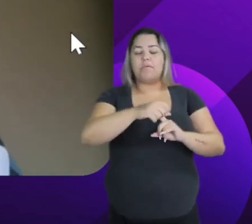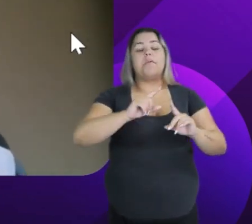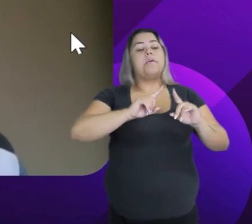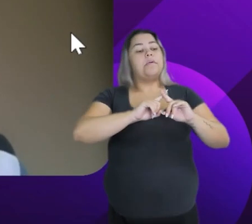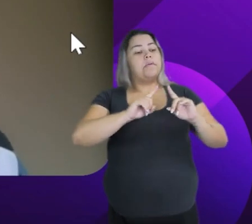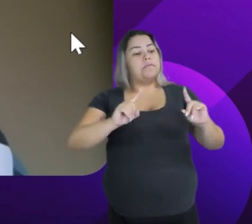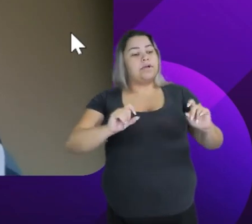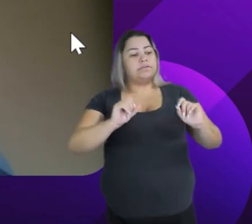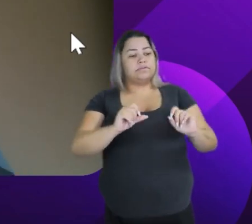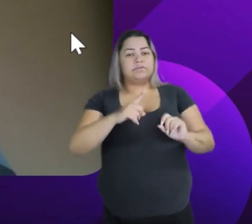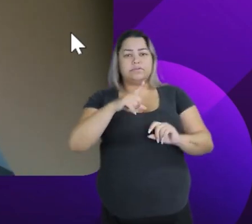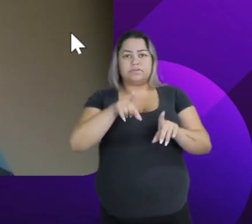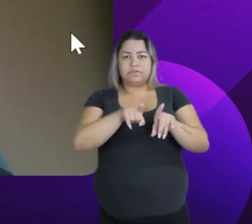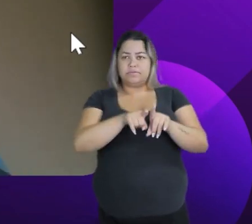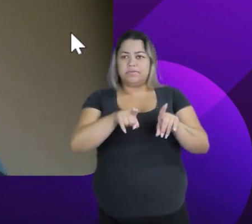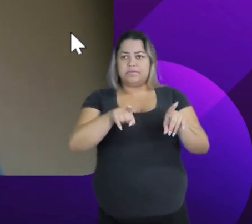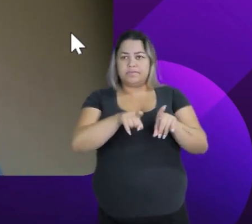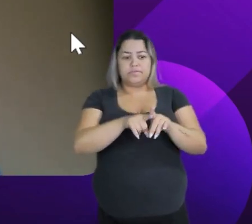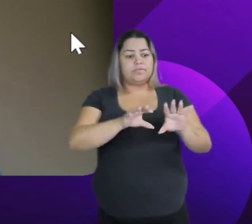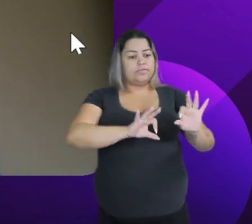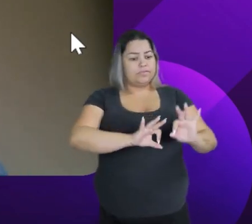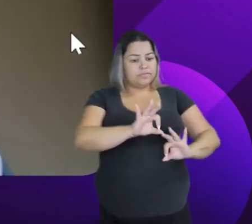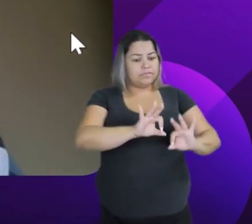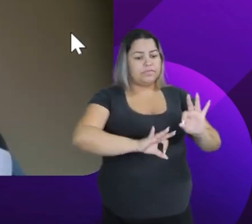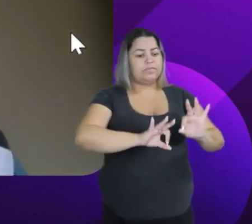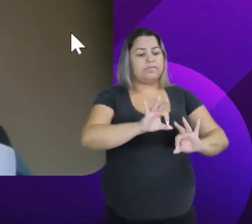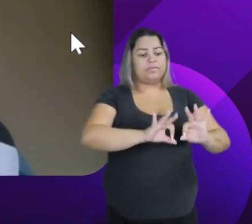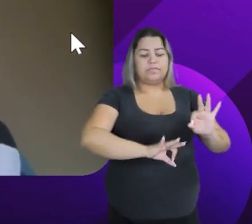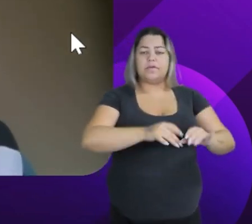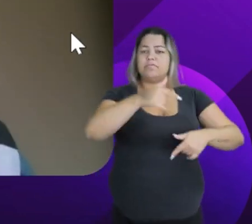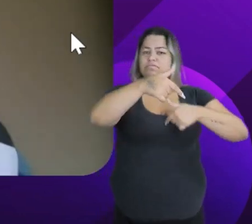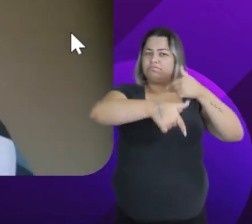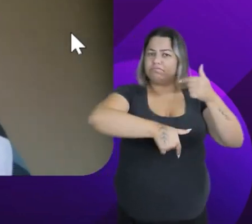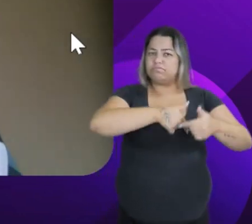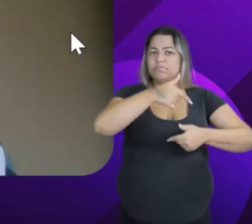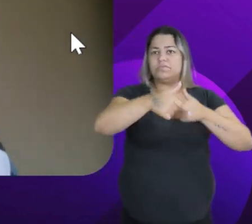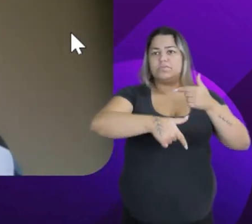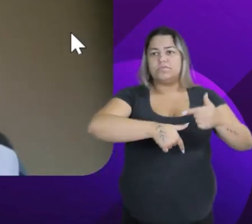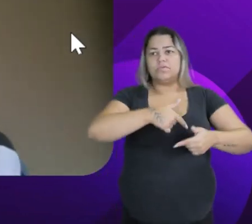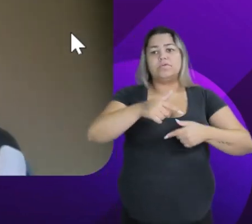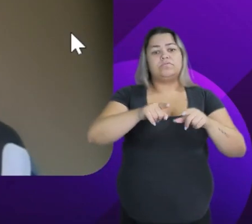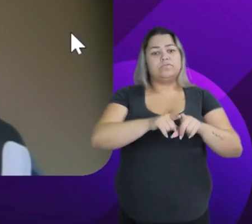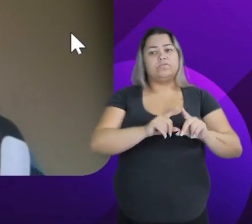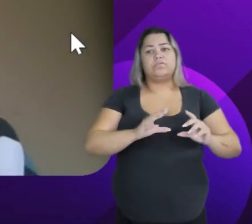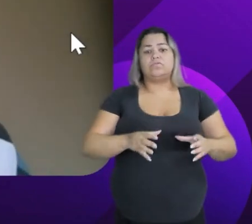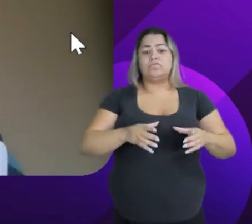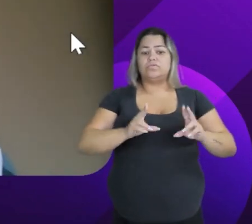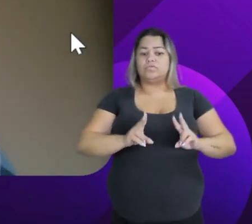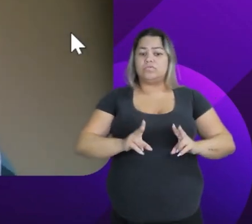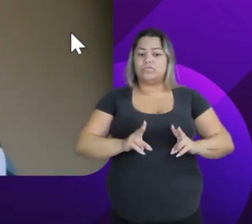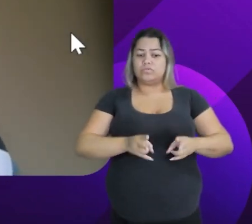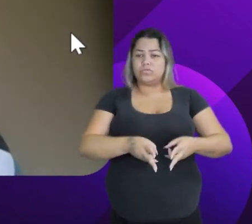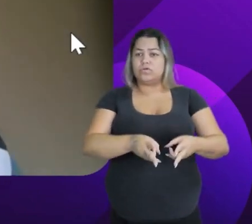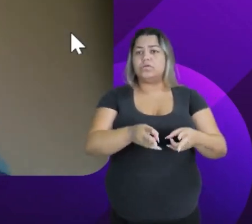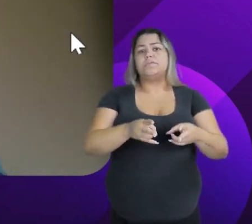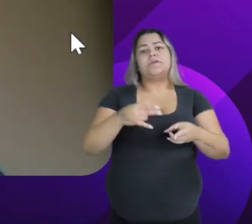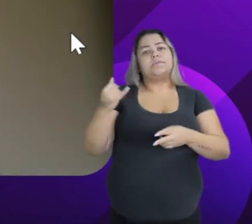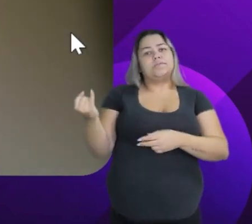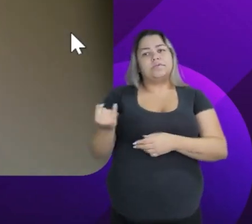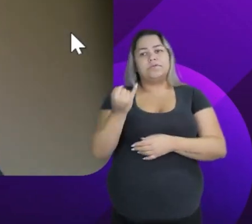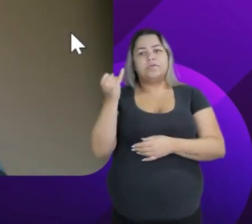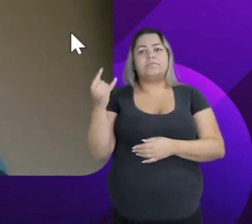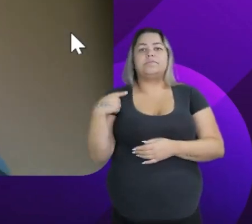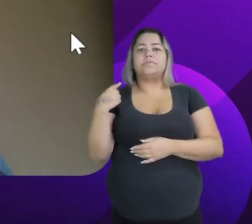também através de muitas organizações que acabam trabalhando por ativismos no setor, no segmento, e que são fundamentais para a